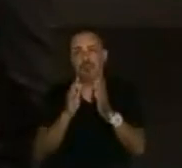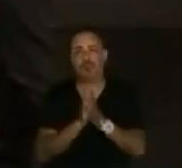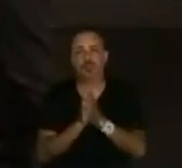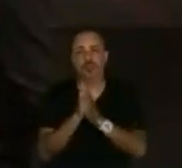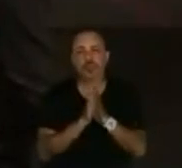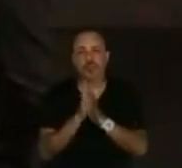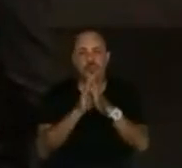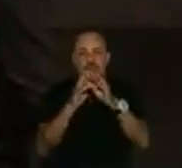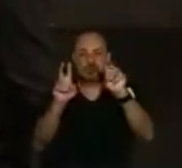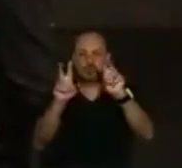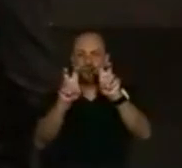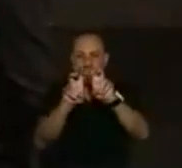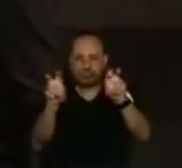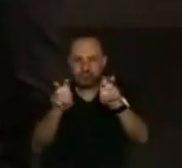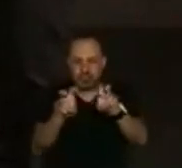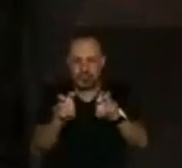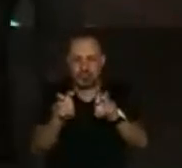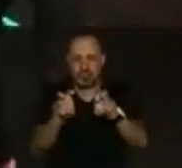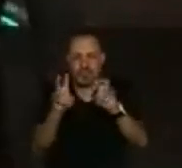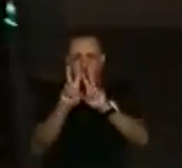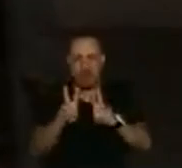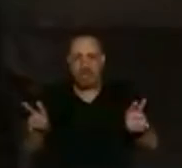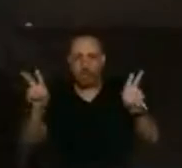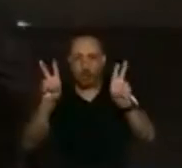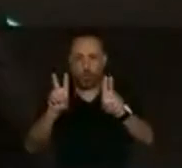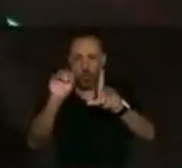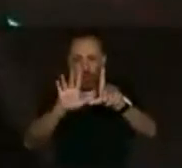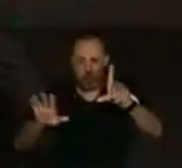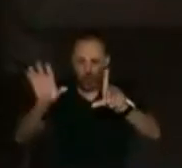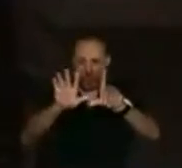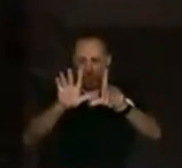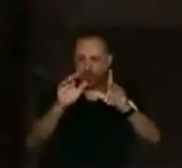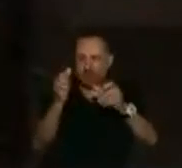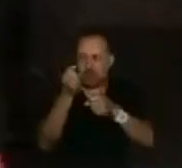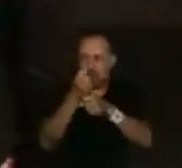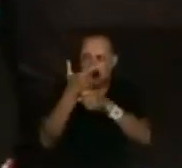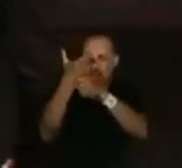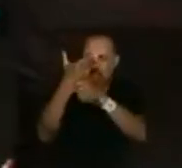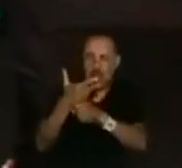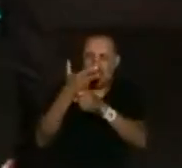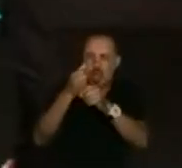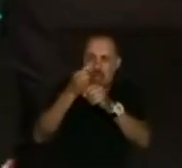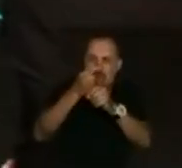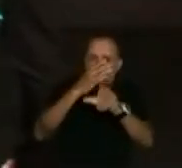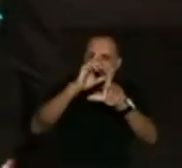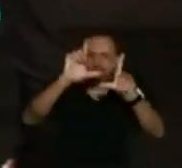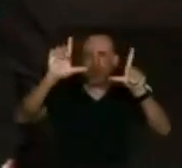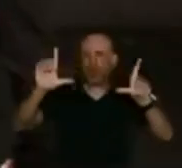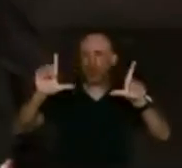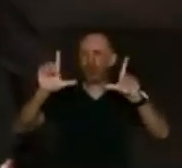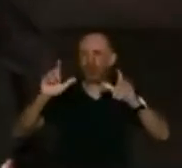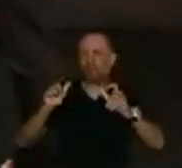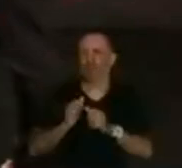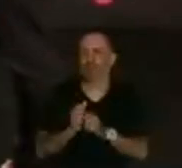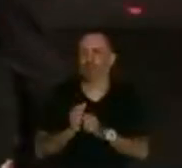os sobreviventes aqui, só está aparecendo agora quem está com a câmera aberta, então algumas pessoas já fecharam a câmera, mas temos aqui os nossos guerreiros